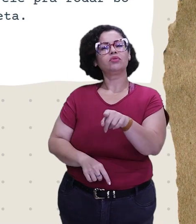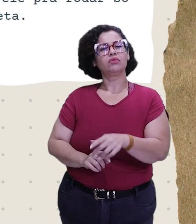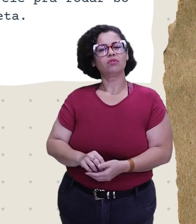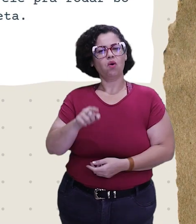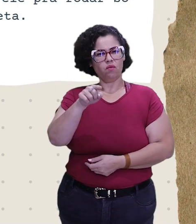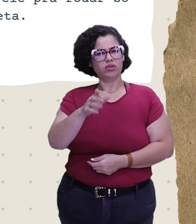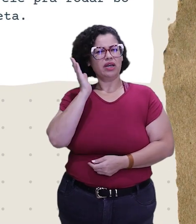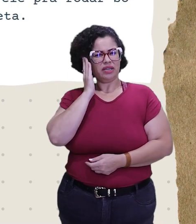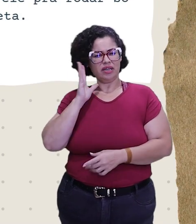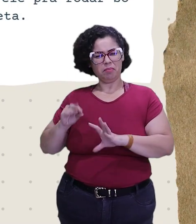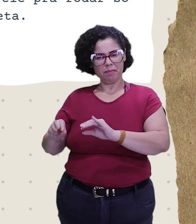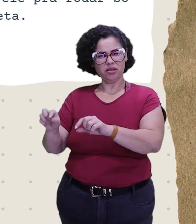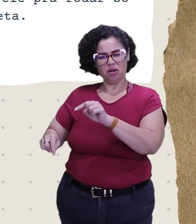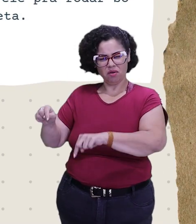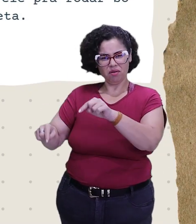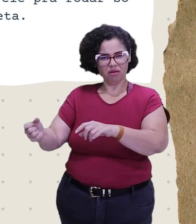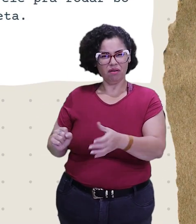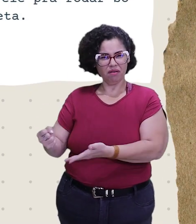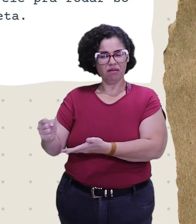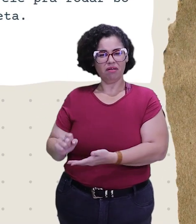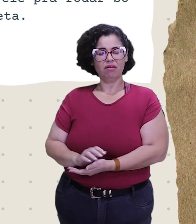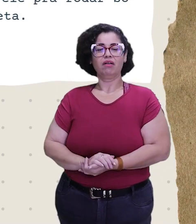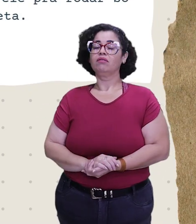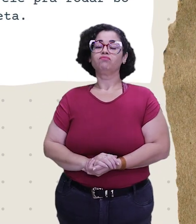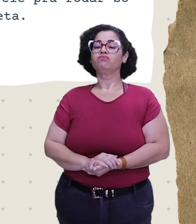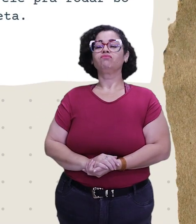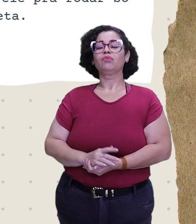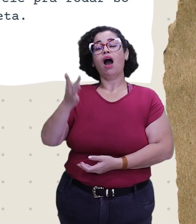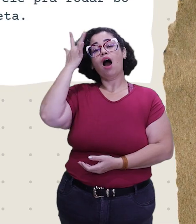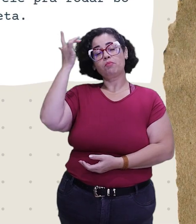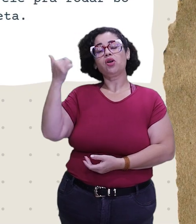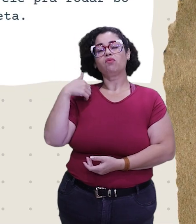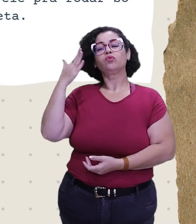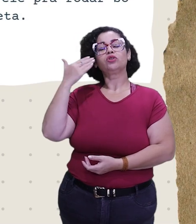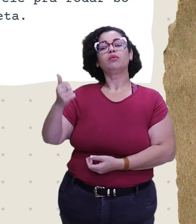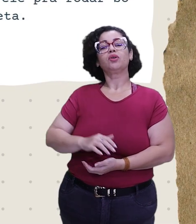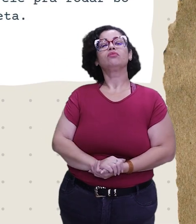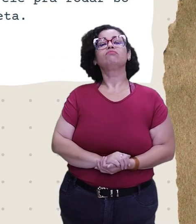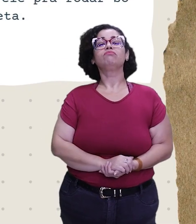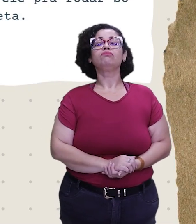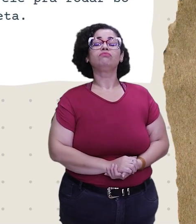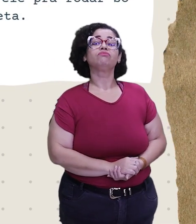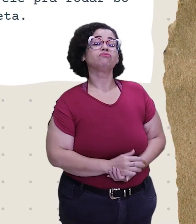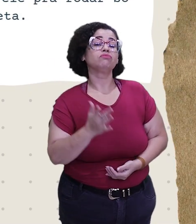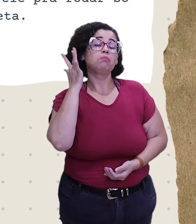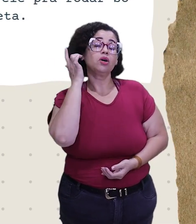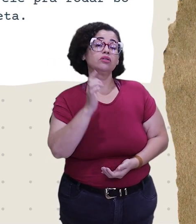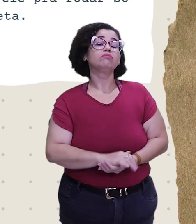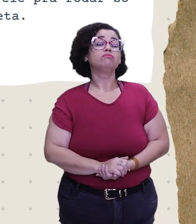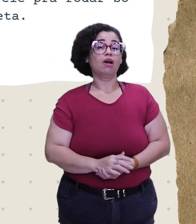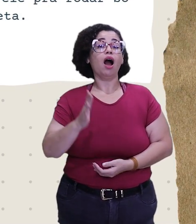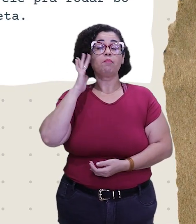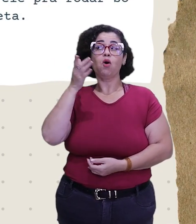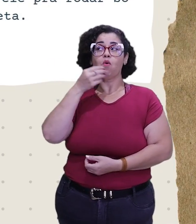tu já sabe mover com as máquinas? Amanhã é que vou saber, disse o Sem Pernas com certo desgosto. Amanhã